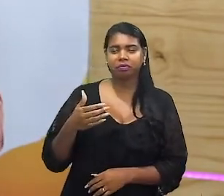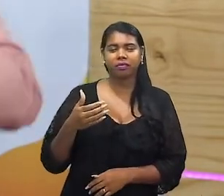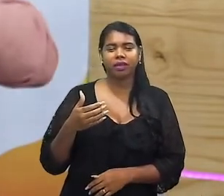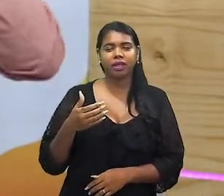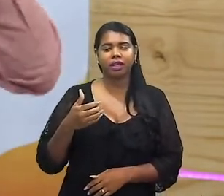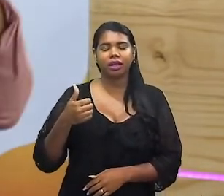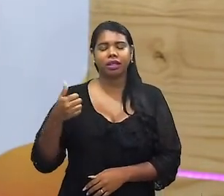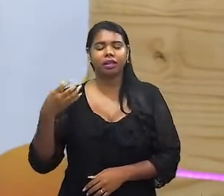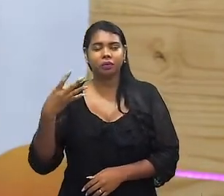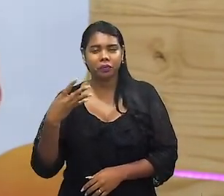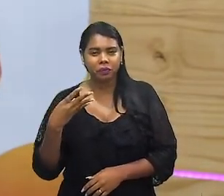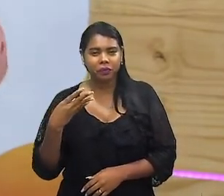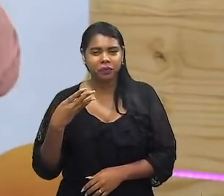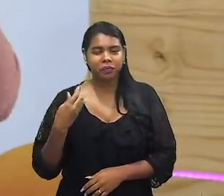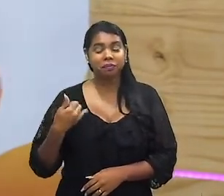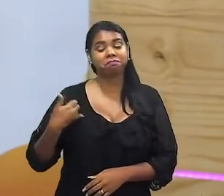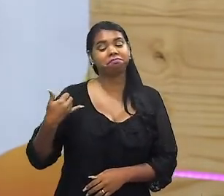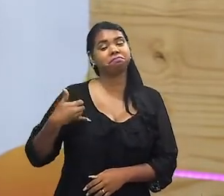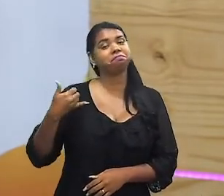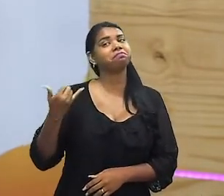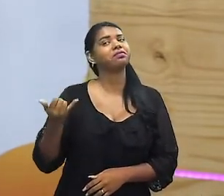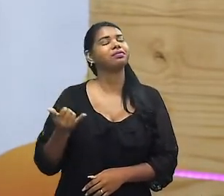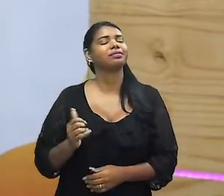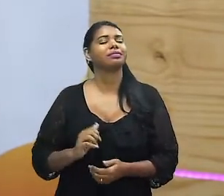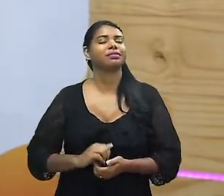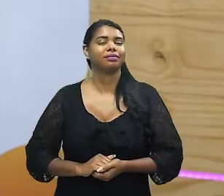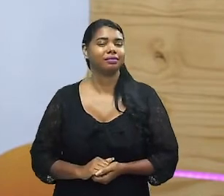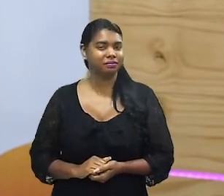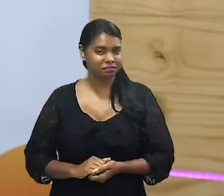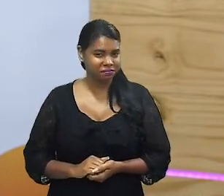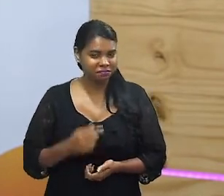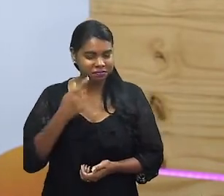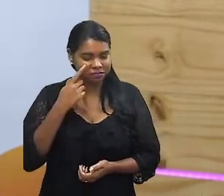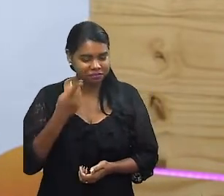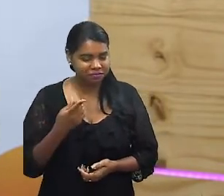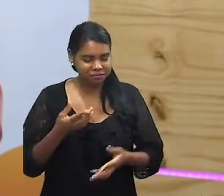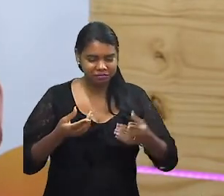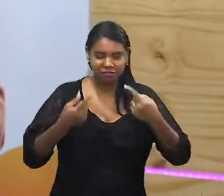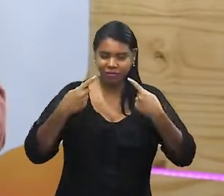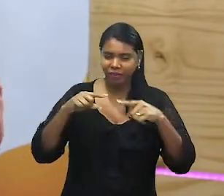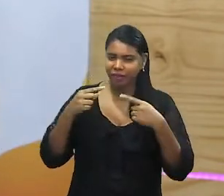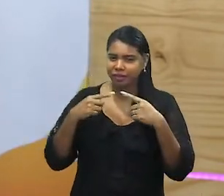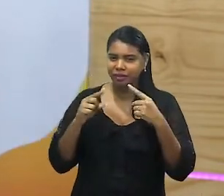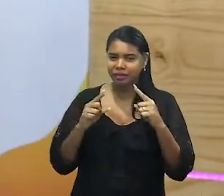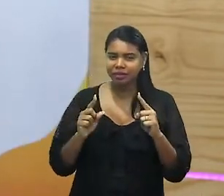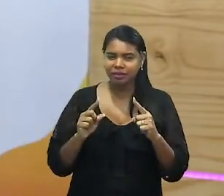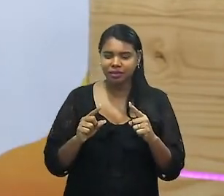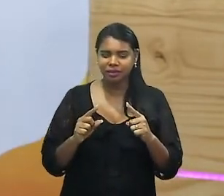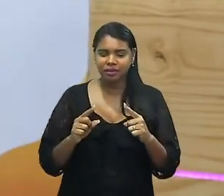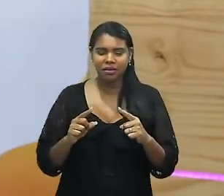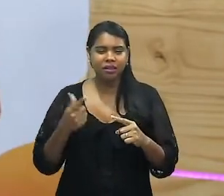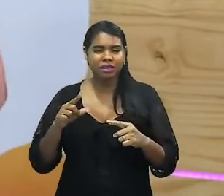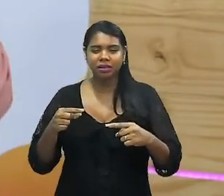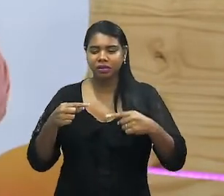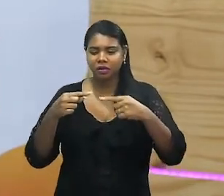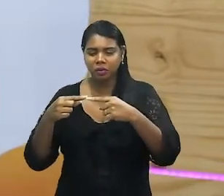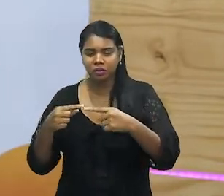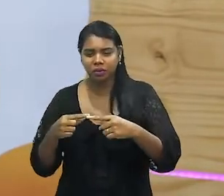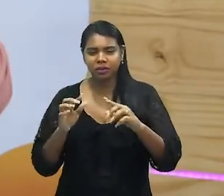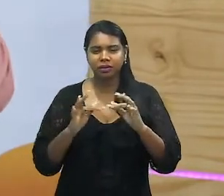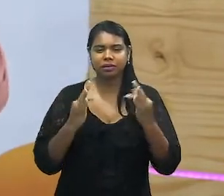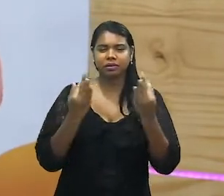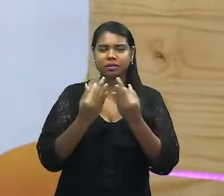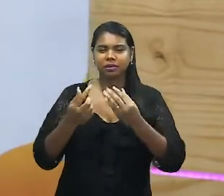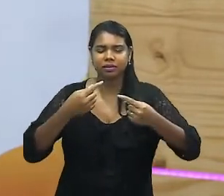idade, é que o negócio fica mais intenso, não é? Esse questionamento, essa discordância, não é? Os